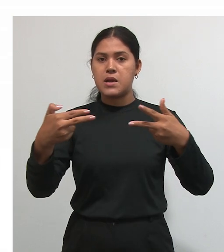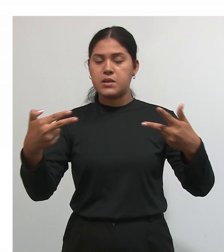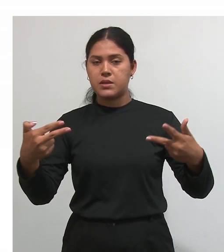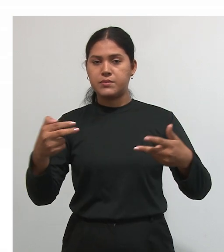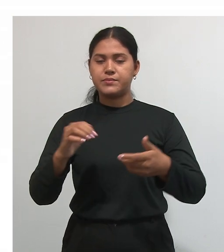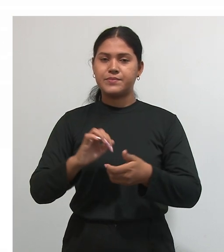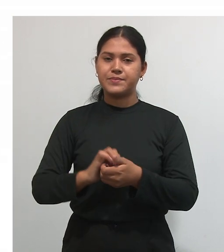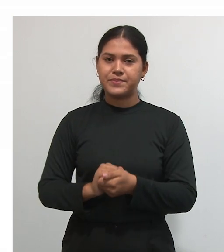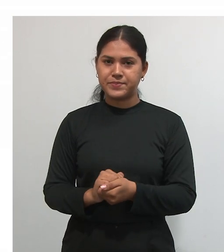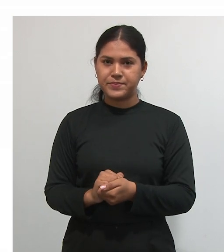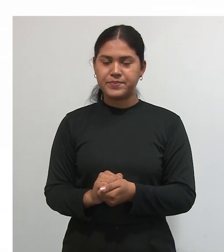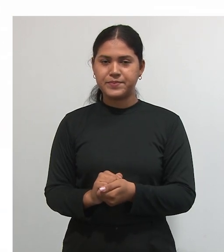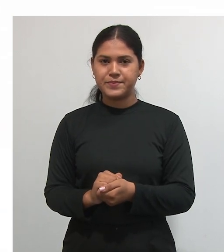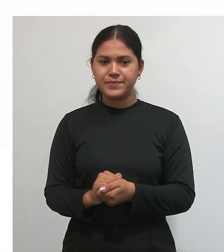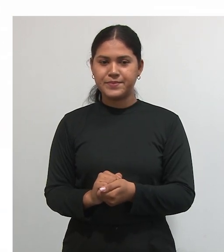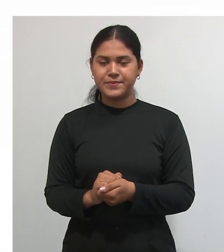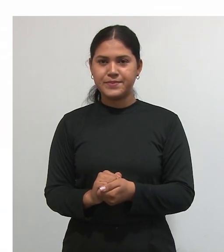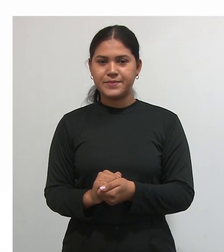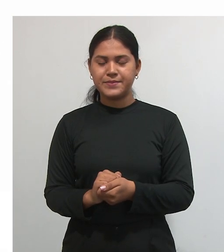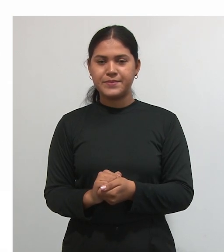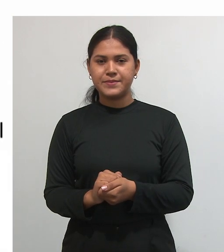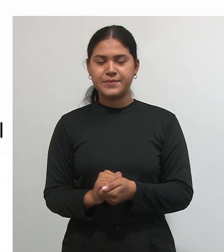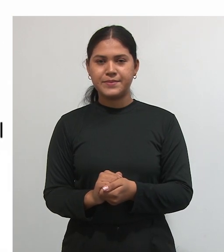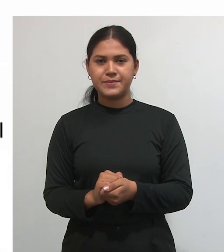e contábil.